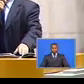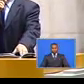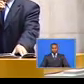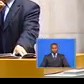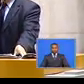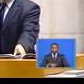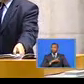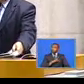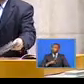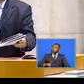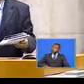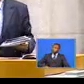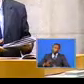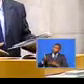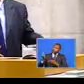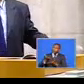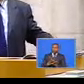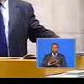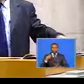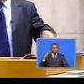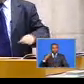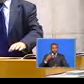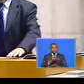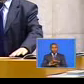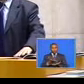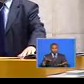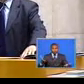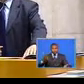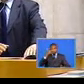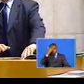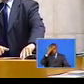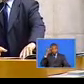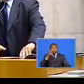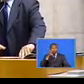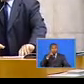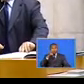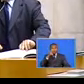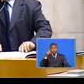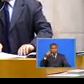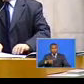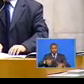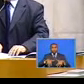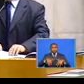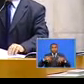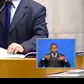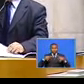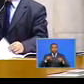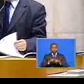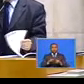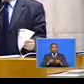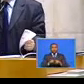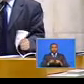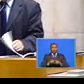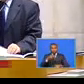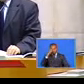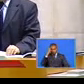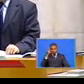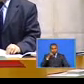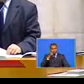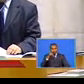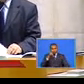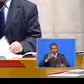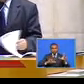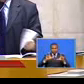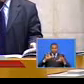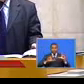Senhor Presidente, senhores vereadores, senhoras vereadoras, aos que nos acompanham aqui nas galerias e a todos que nos assistem pela TV